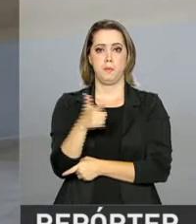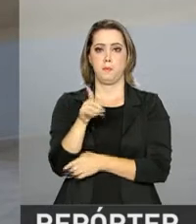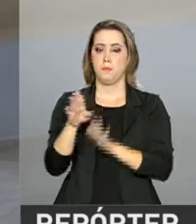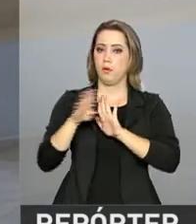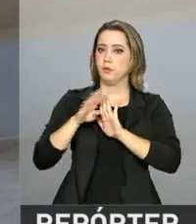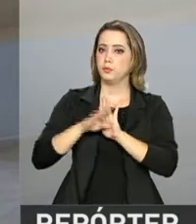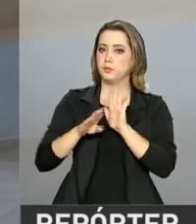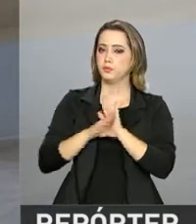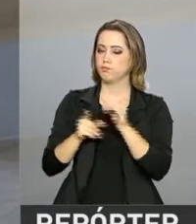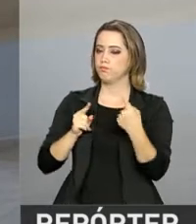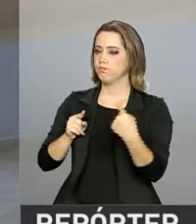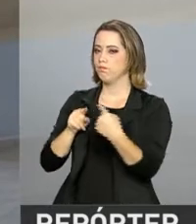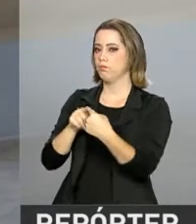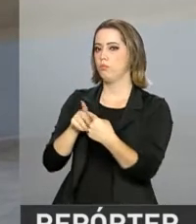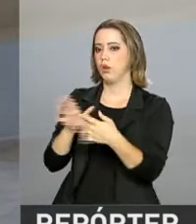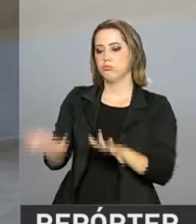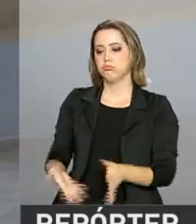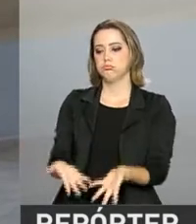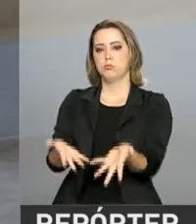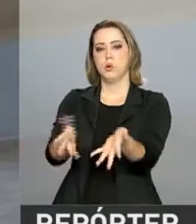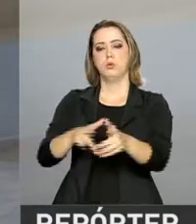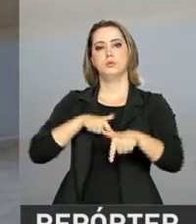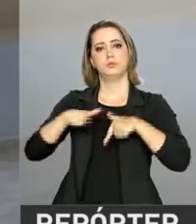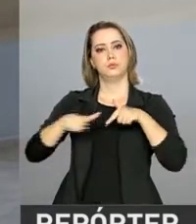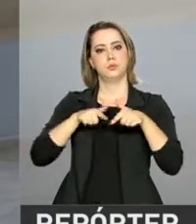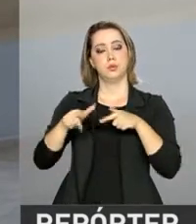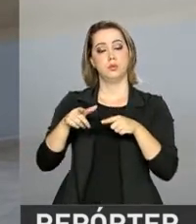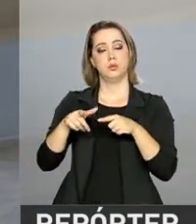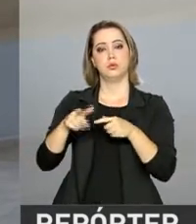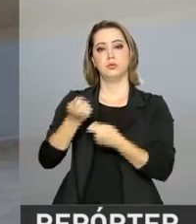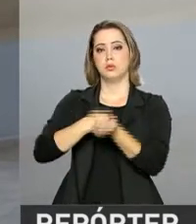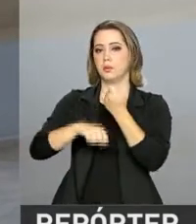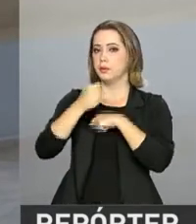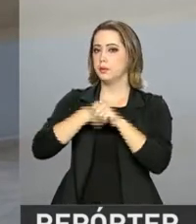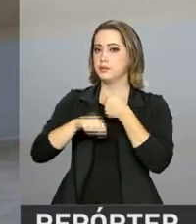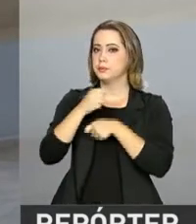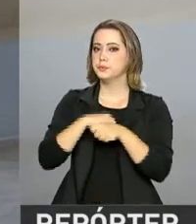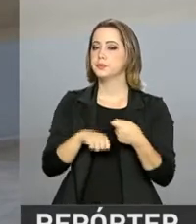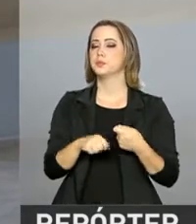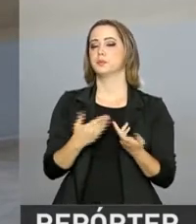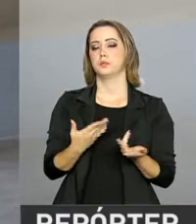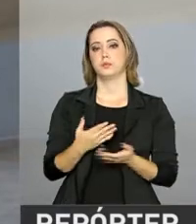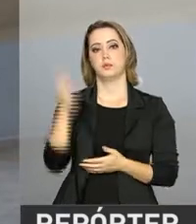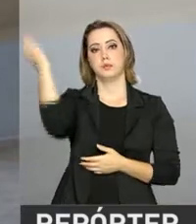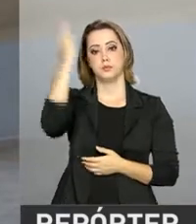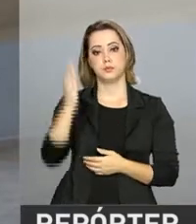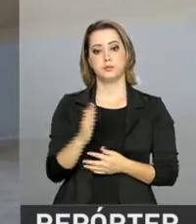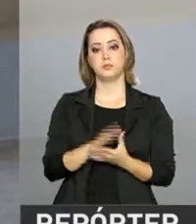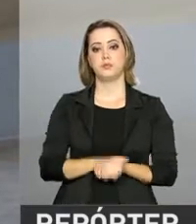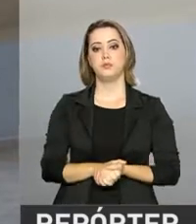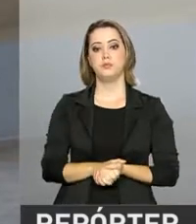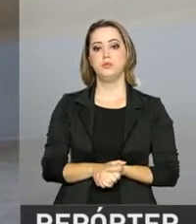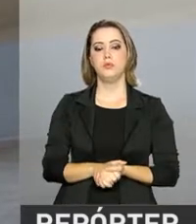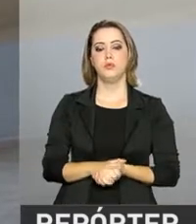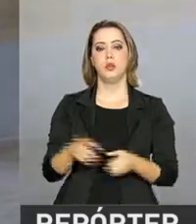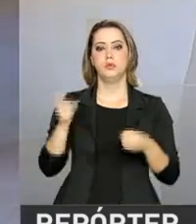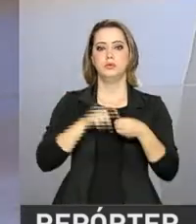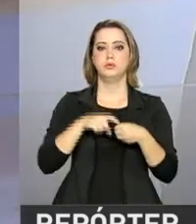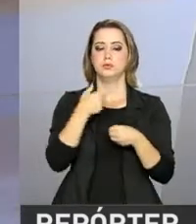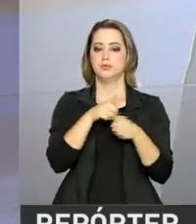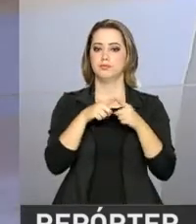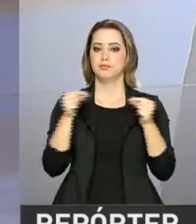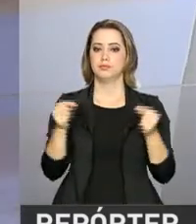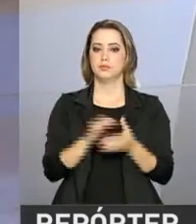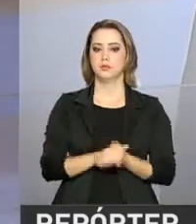com o objetivo de incentivar a retomada a recuperação da economia brasileira eu volto com você não estou de